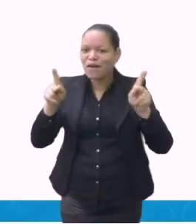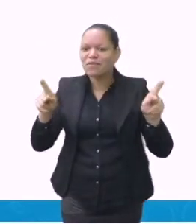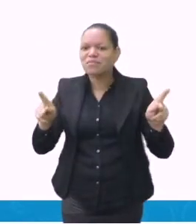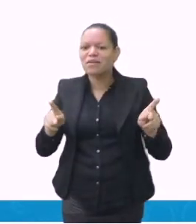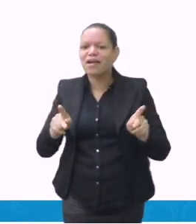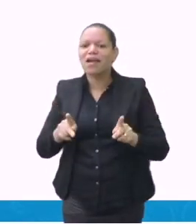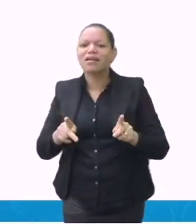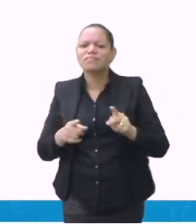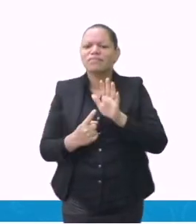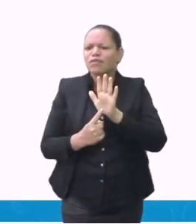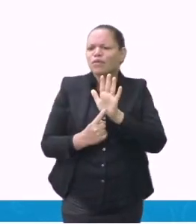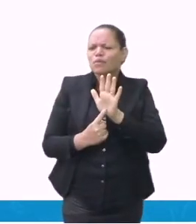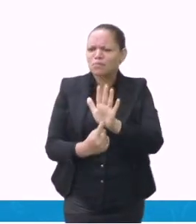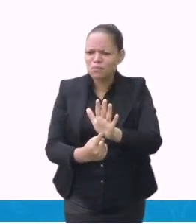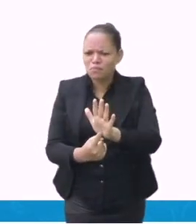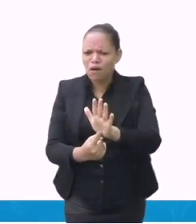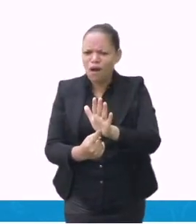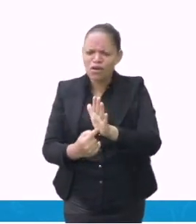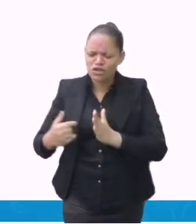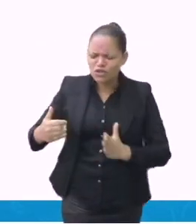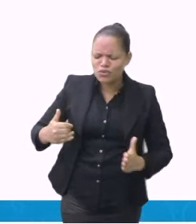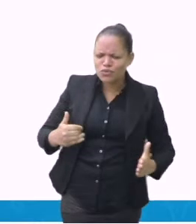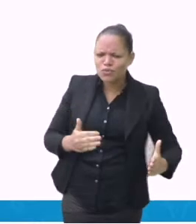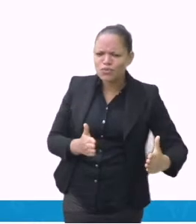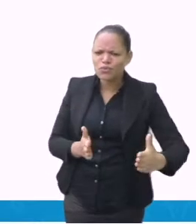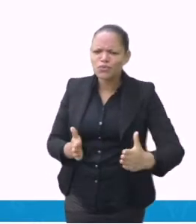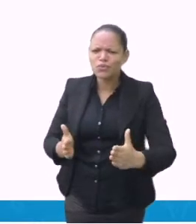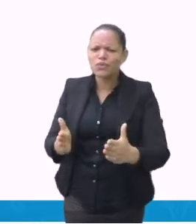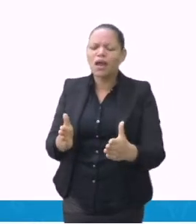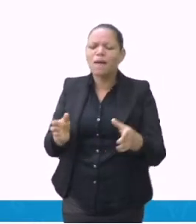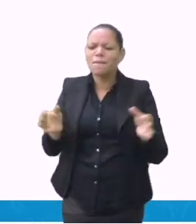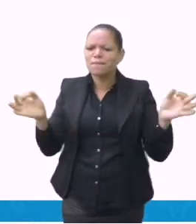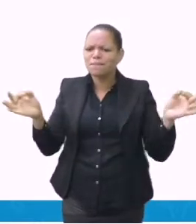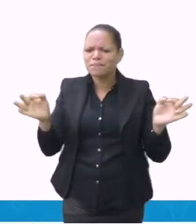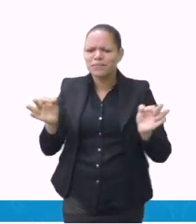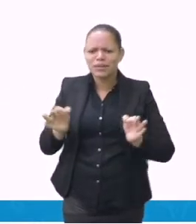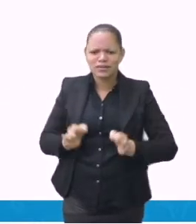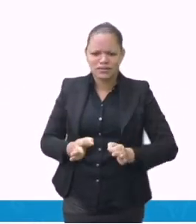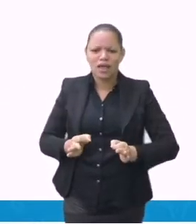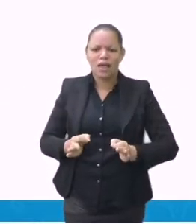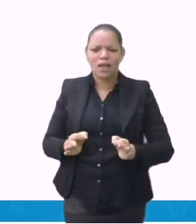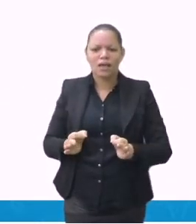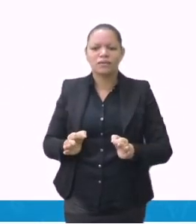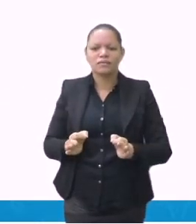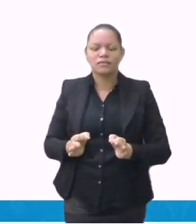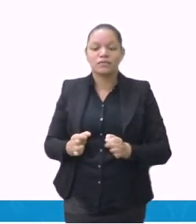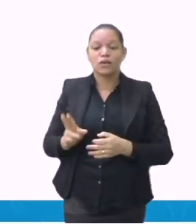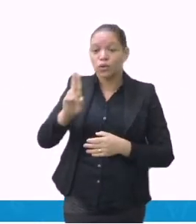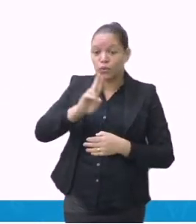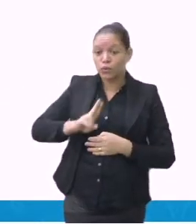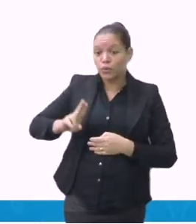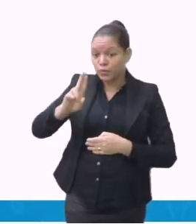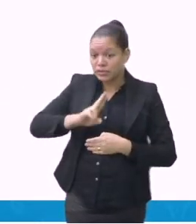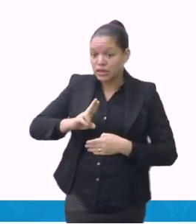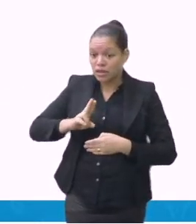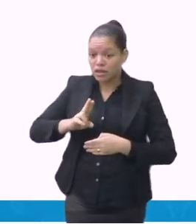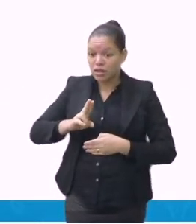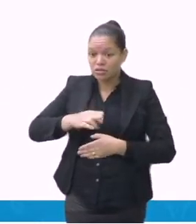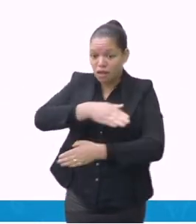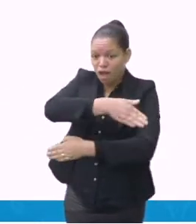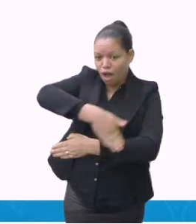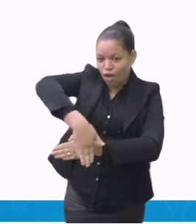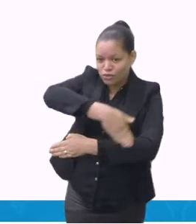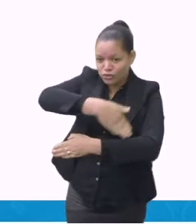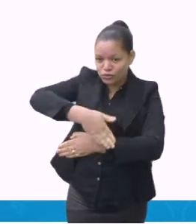as ruas paralelas e perpendiculares que a pessoa passará. Então, nós vamos usar os conceitos que nós